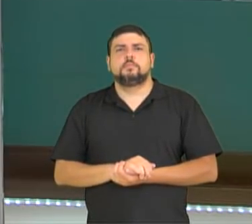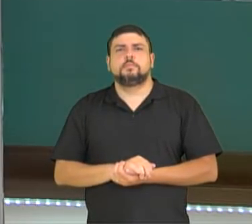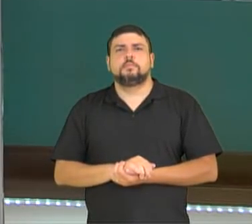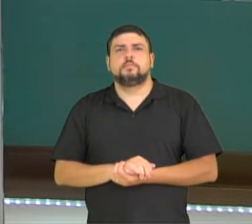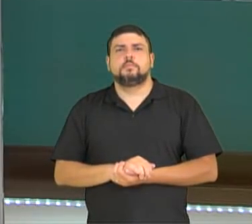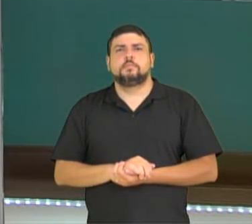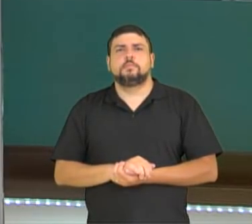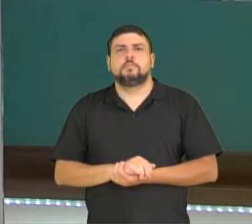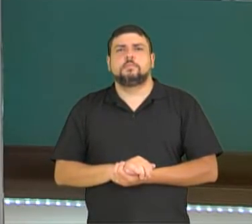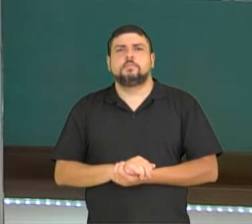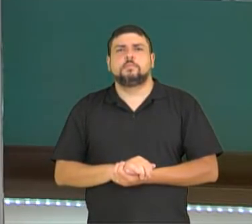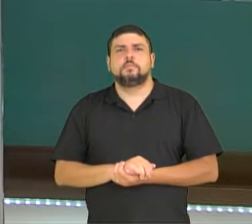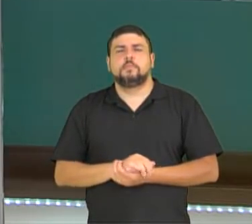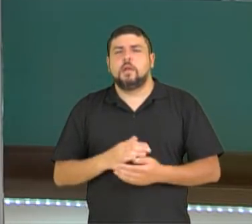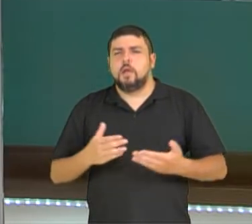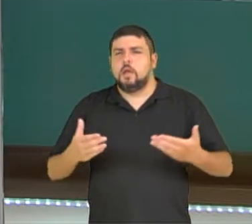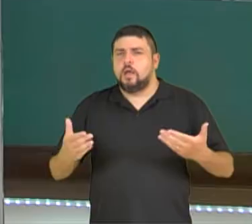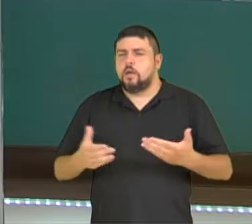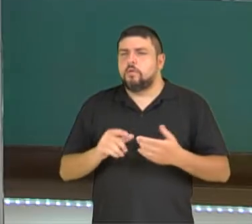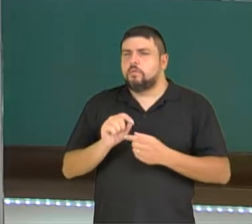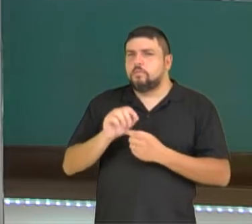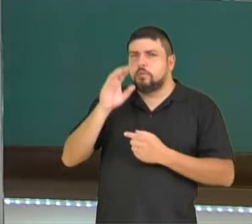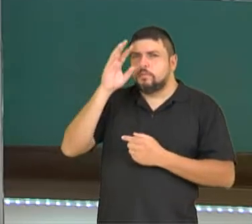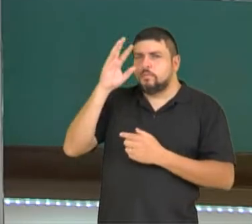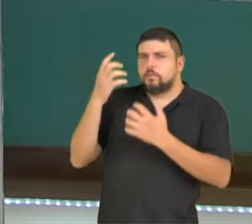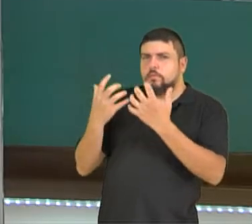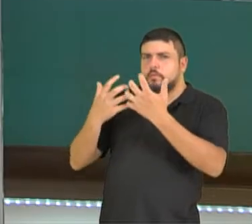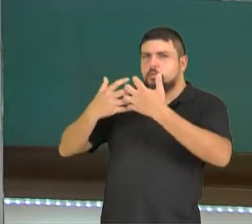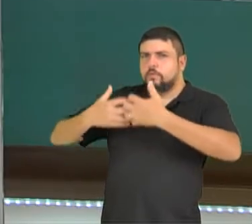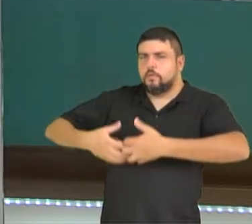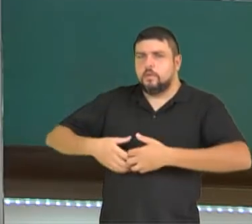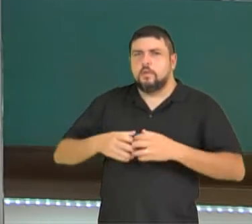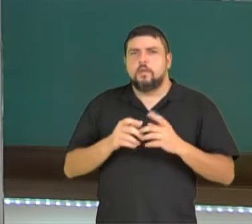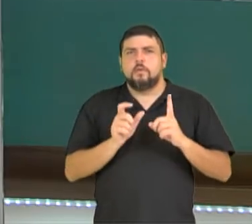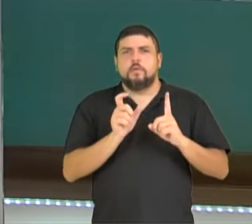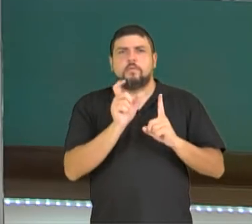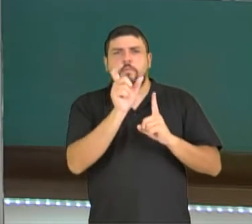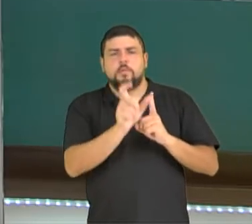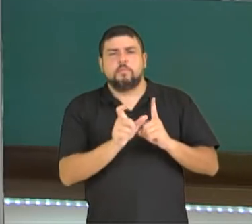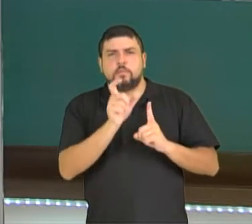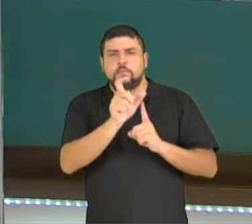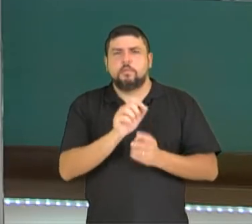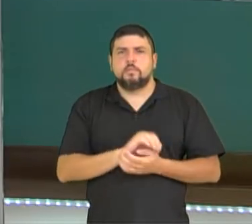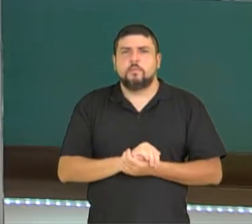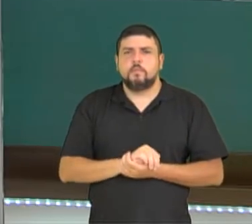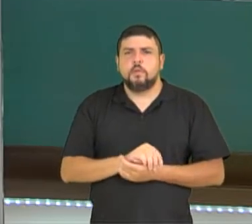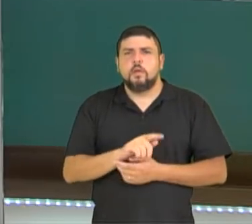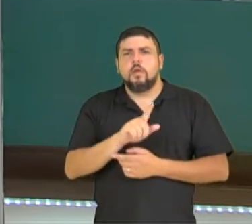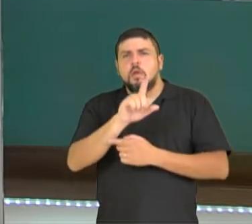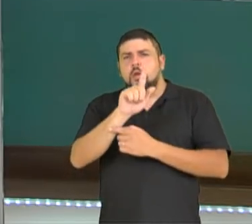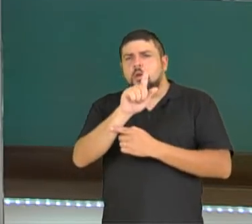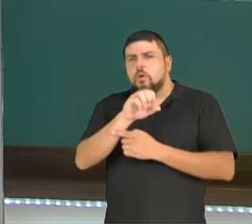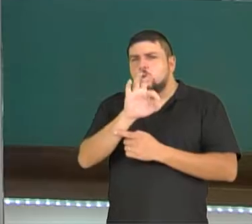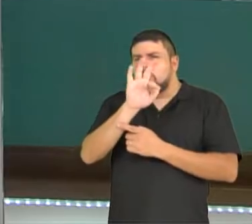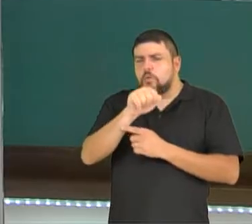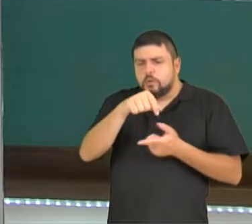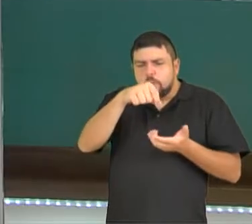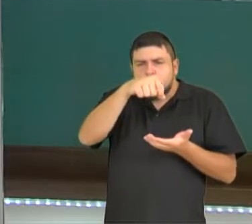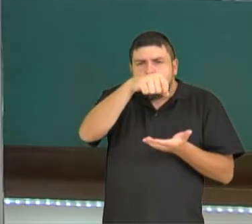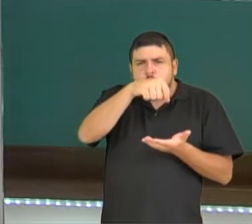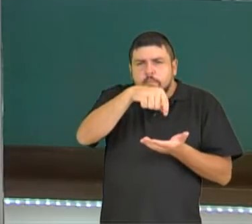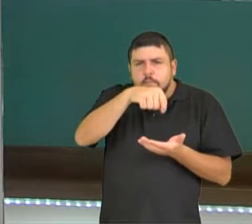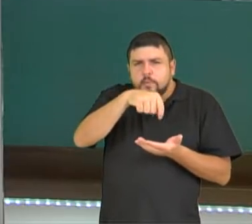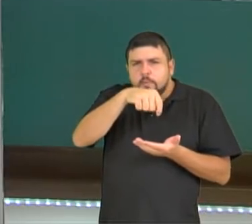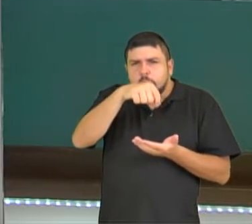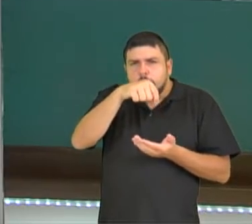Agora, vamos refletir sobre a questão verbal deste cartaz. É de gota em gota que o hemocentro faz transbordar